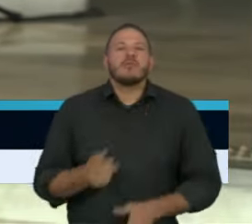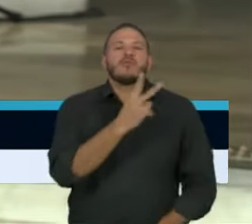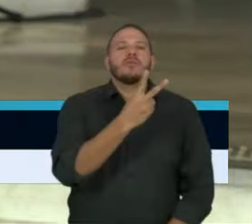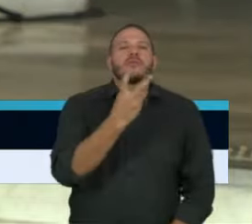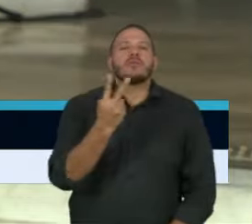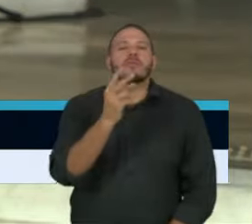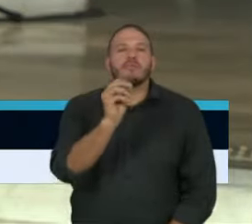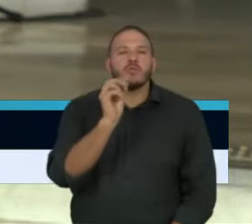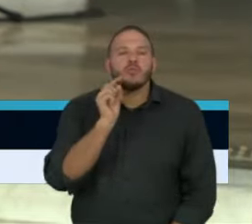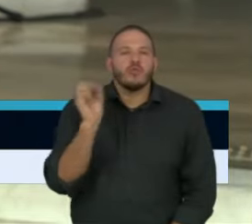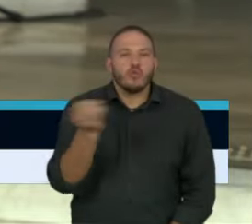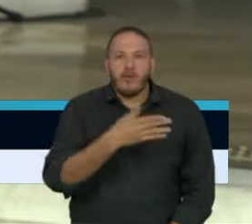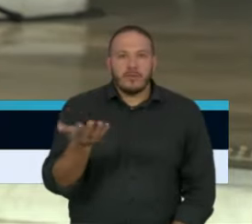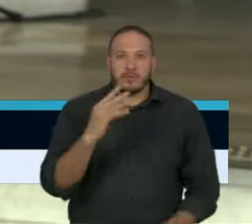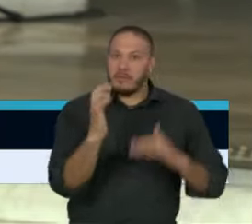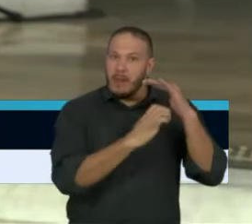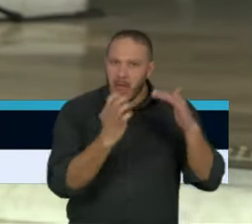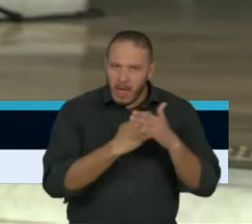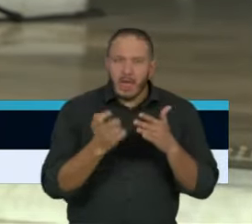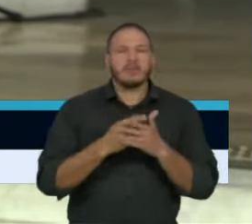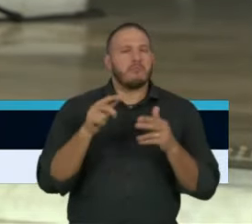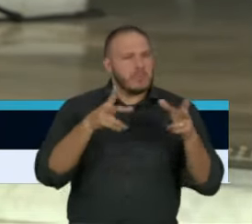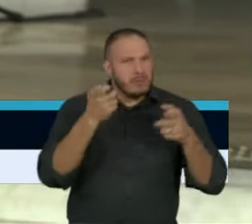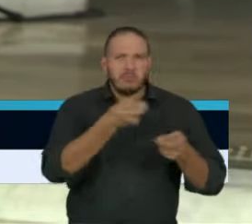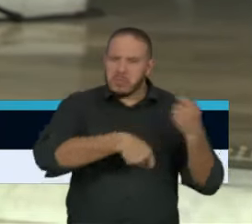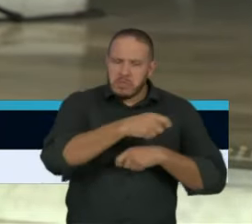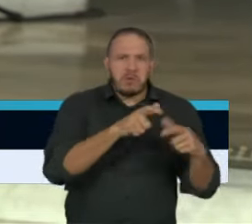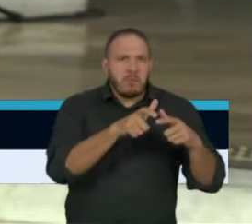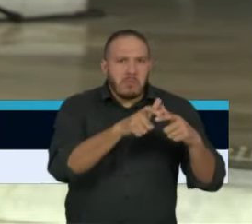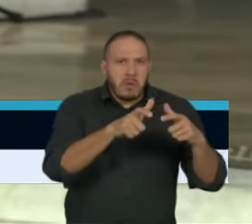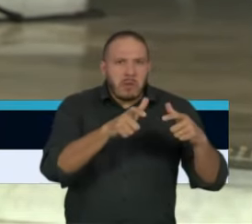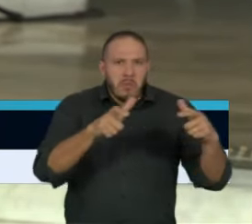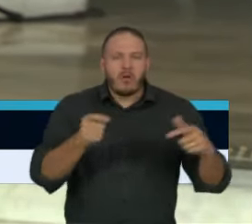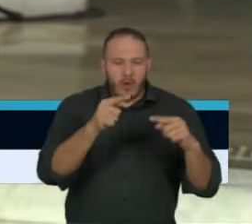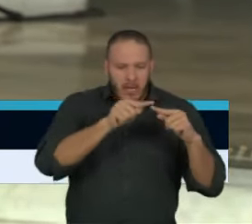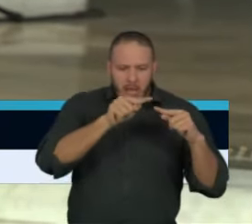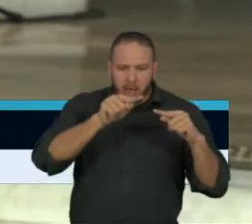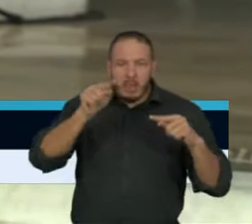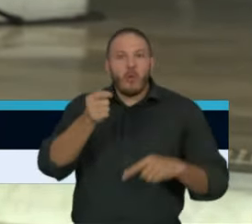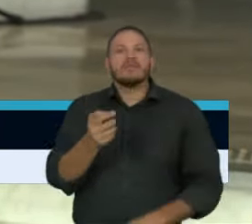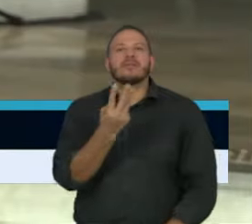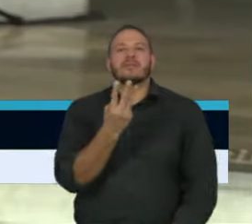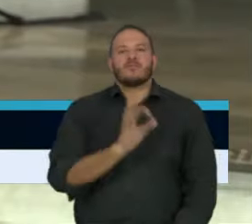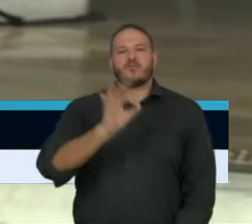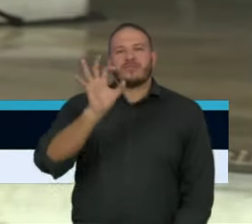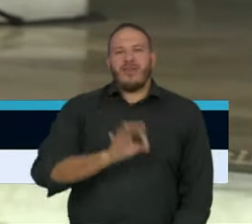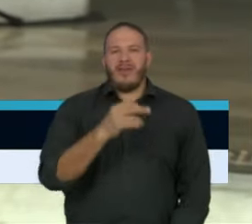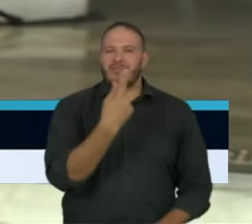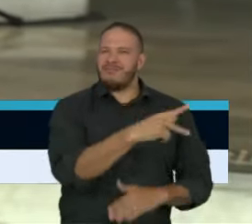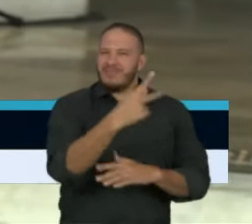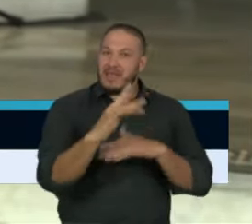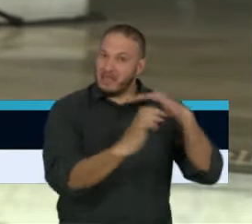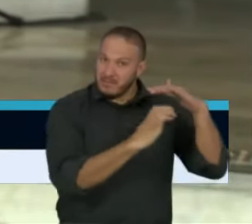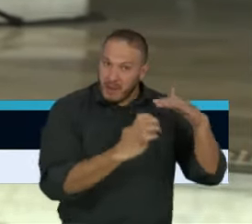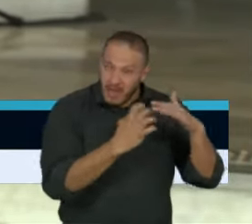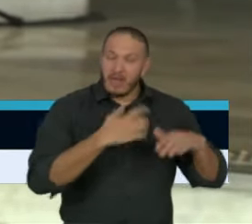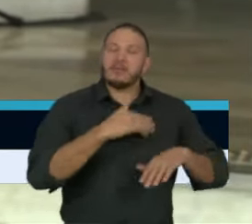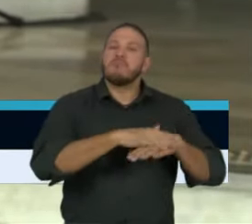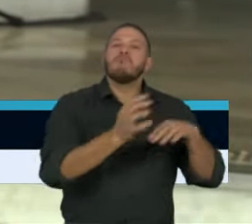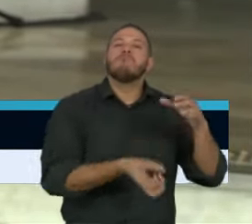empresas. Nós entregamos, no ano passado, um crescimento econômico de quase 3%, e essas empresas são as que geram mais